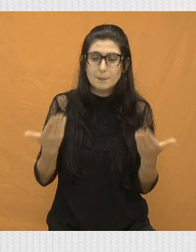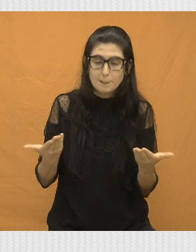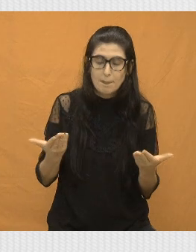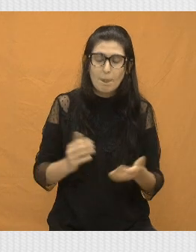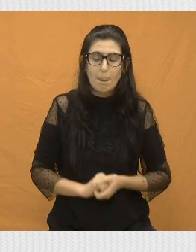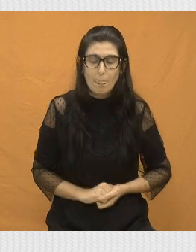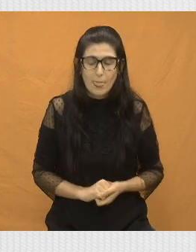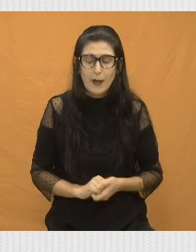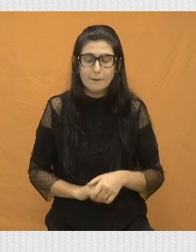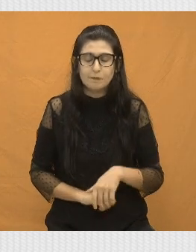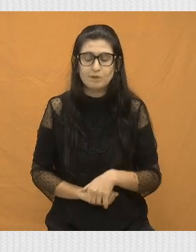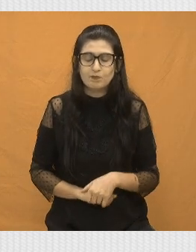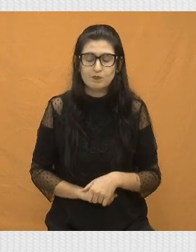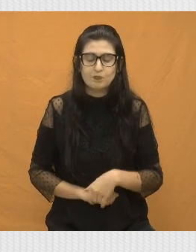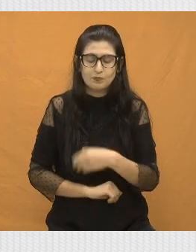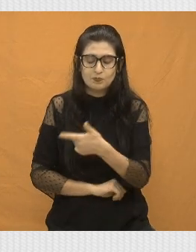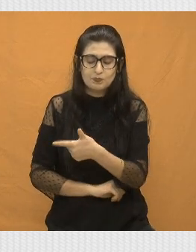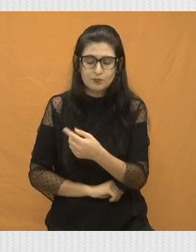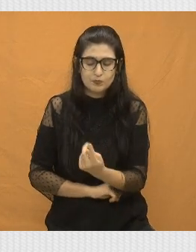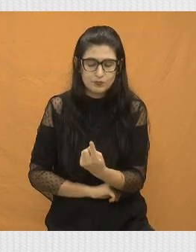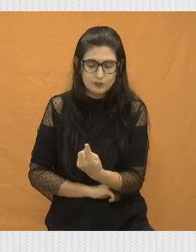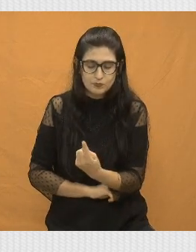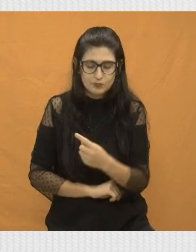Nós temos um valor orçado de